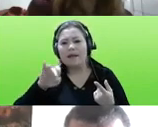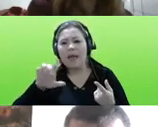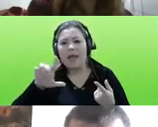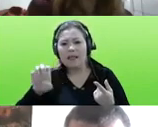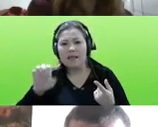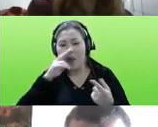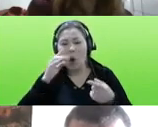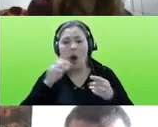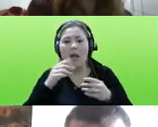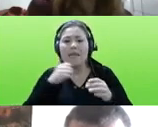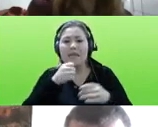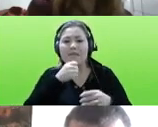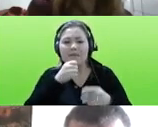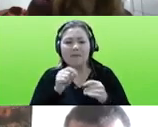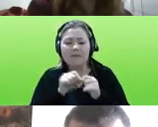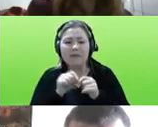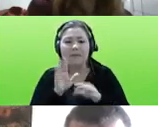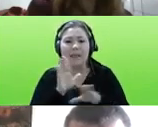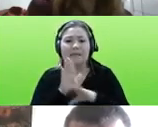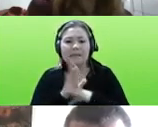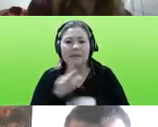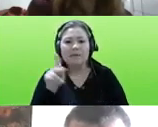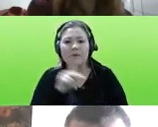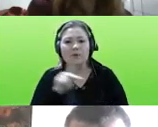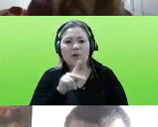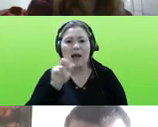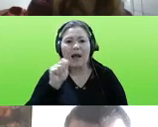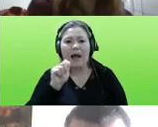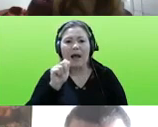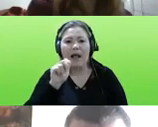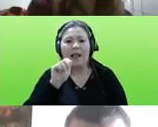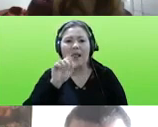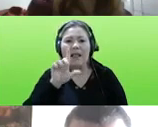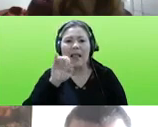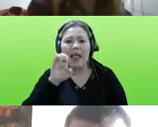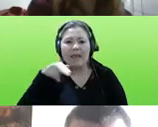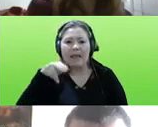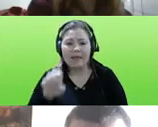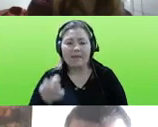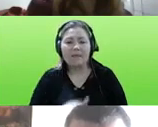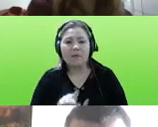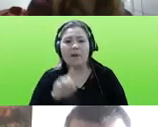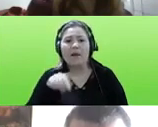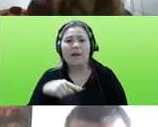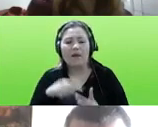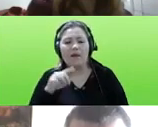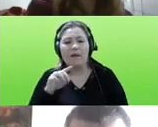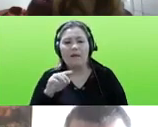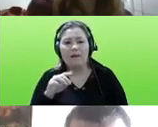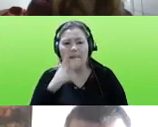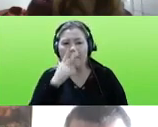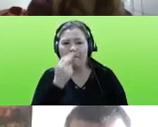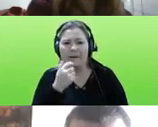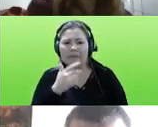pela assistente da professora Raeliegg, a Eva, e me parece que